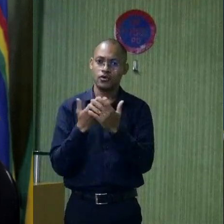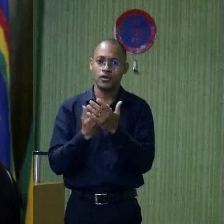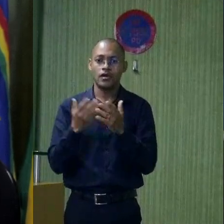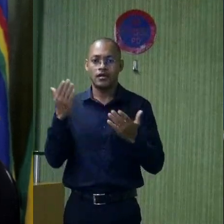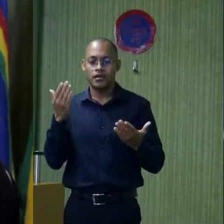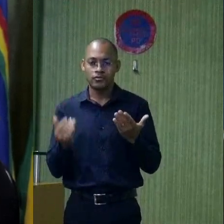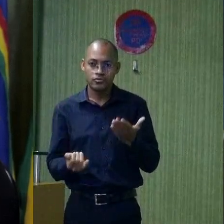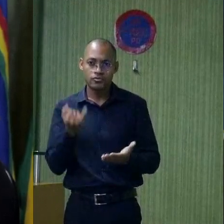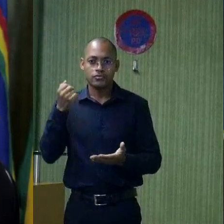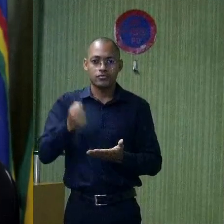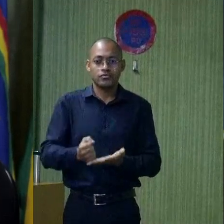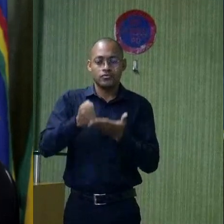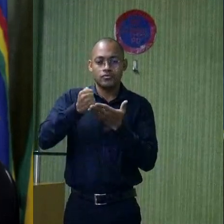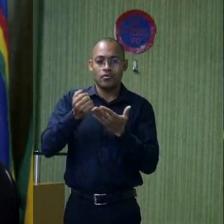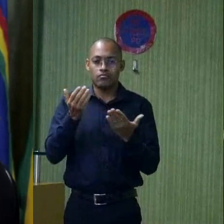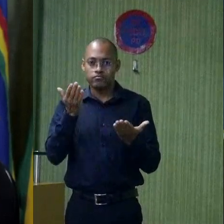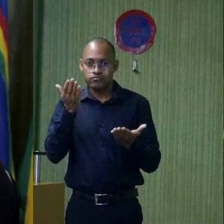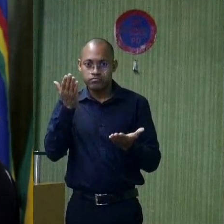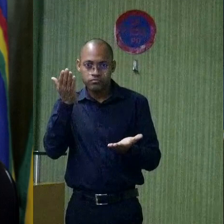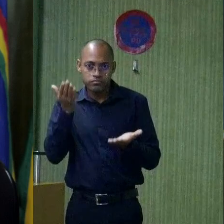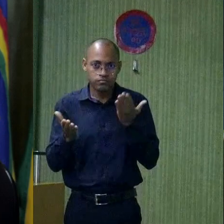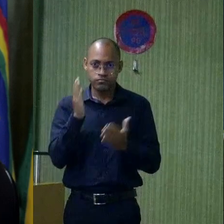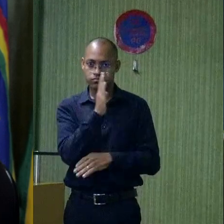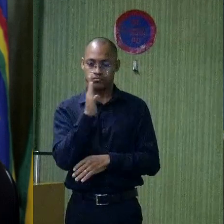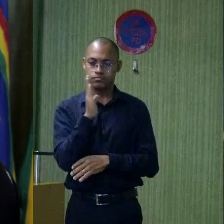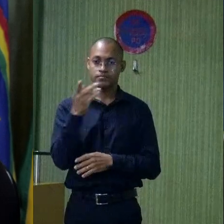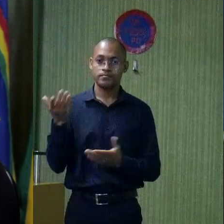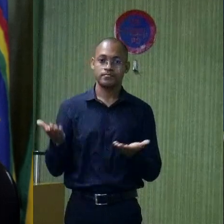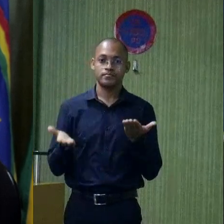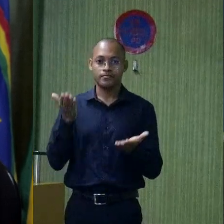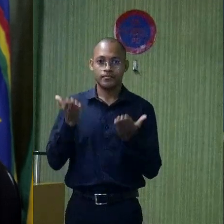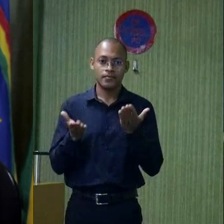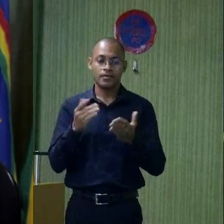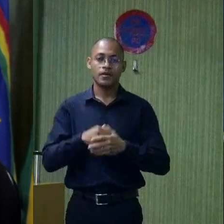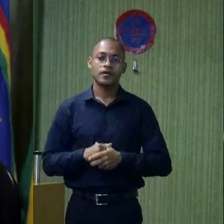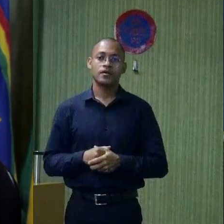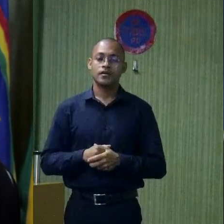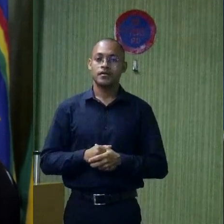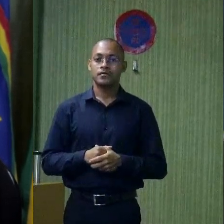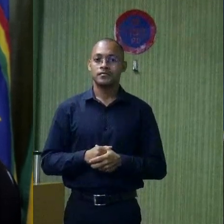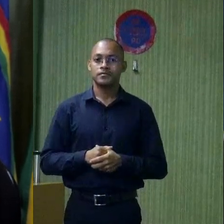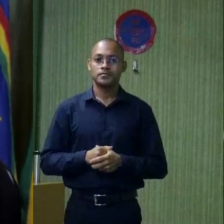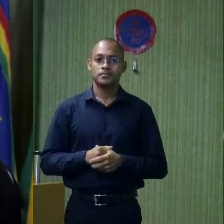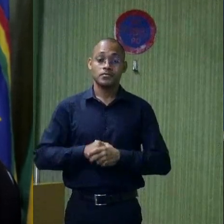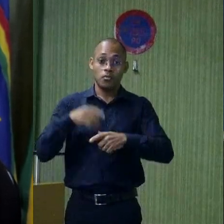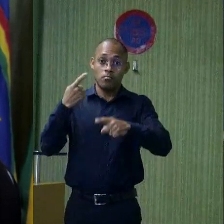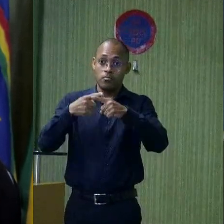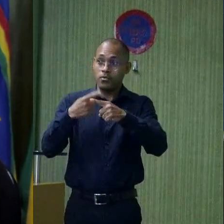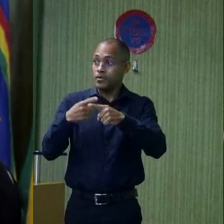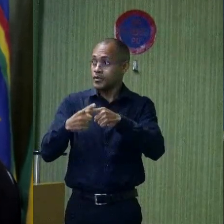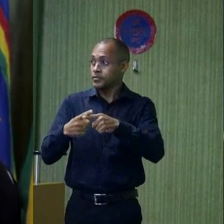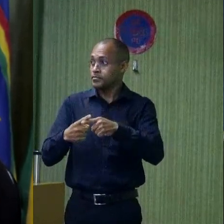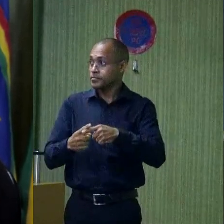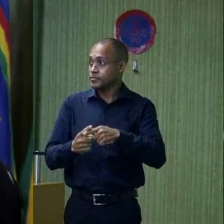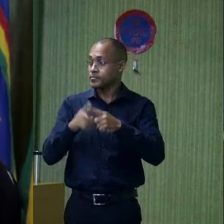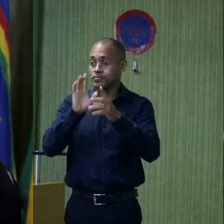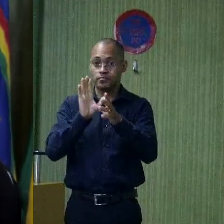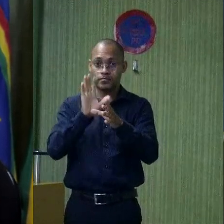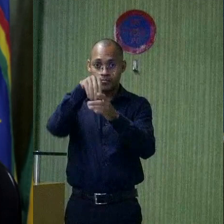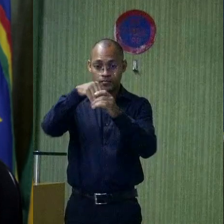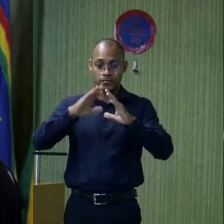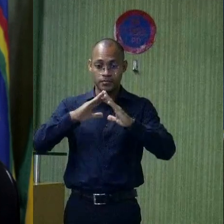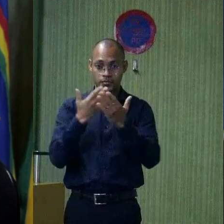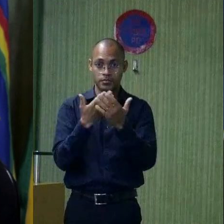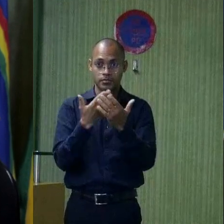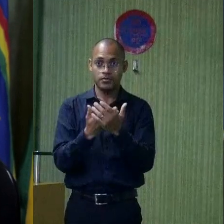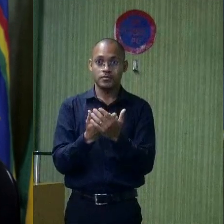né no uso e pros pequenos eu acho que doos pequenos eu acho que deveria coibir porque pelo menos no âmbito da escola já